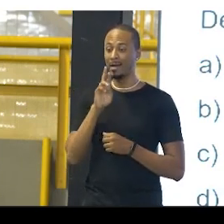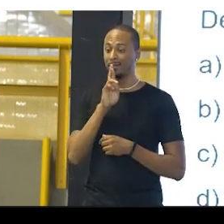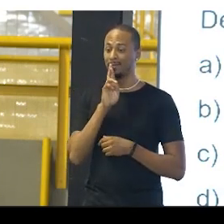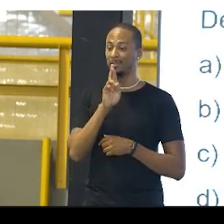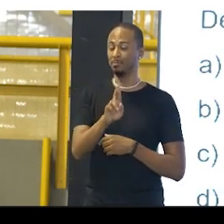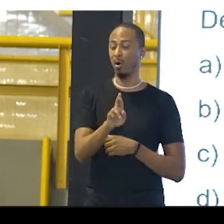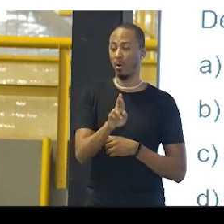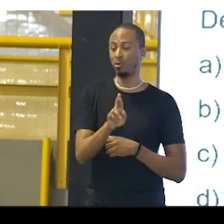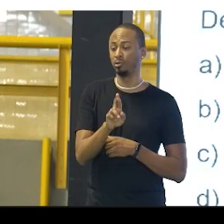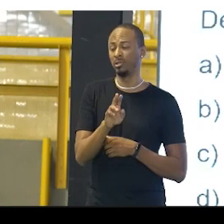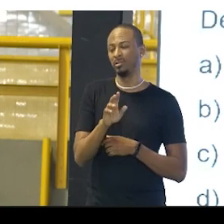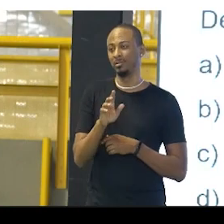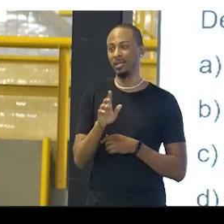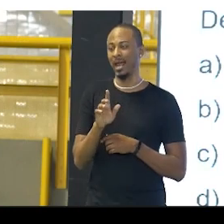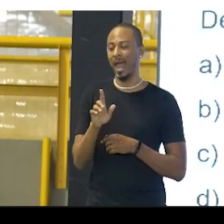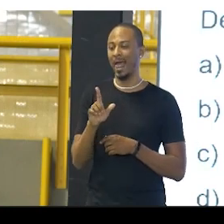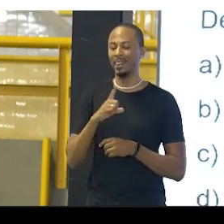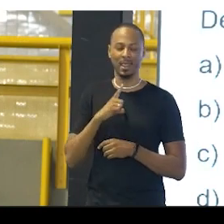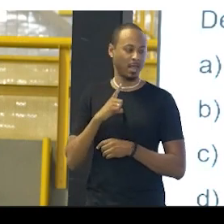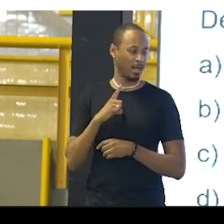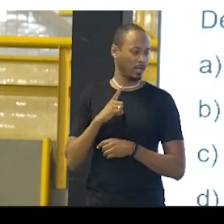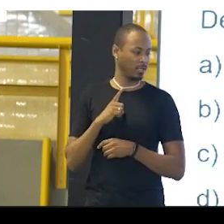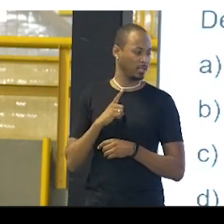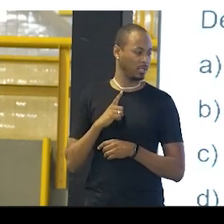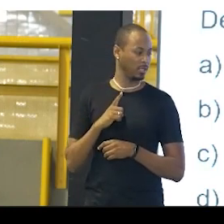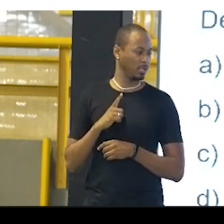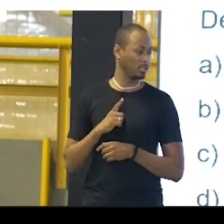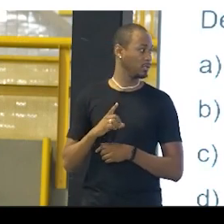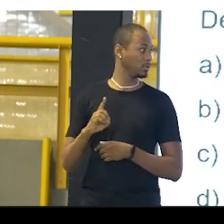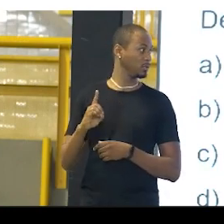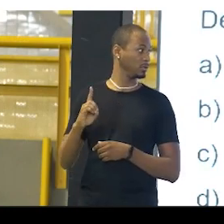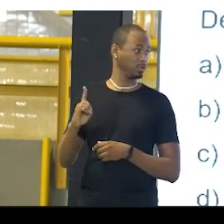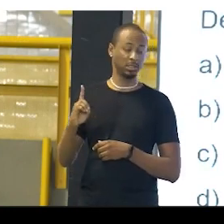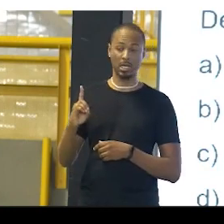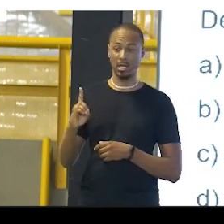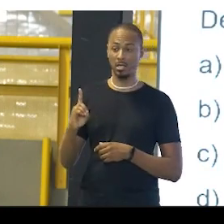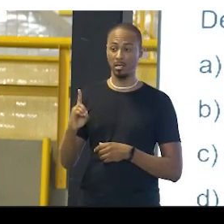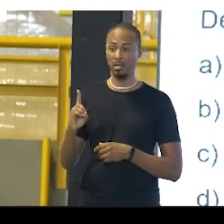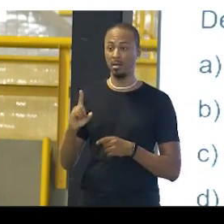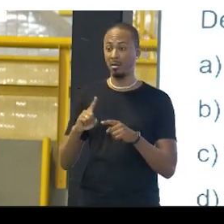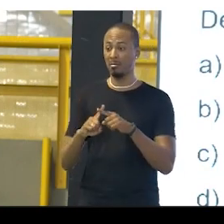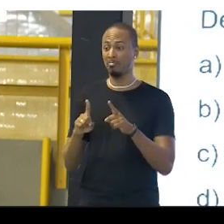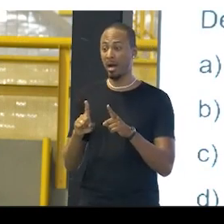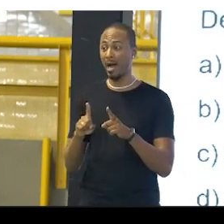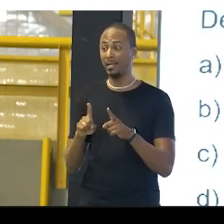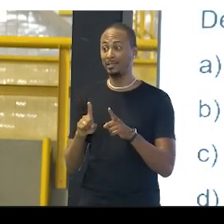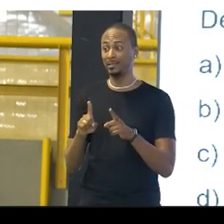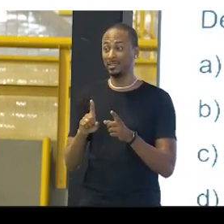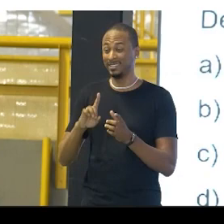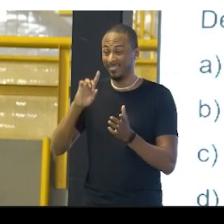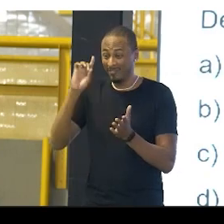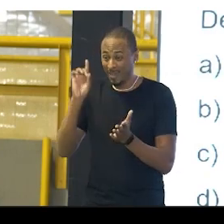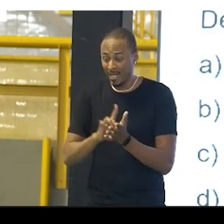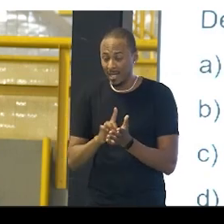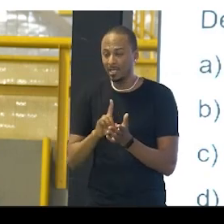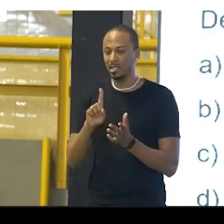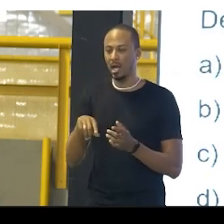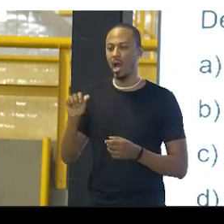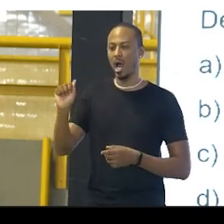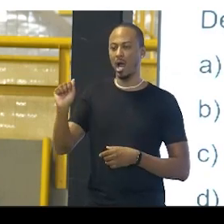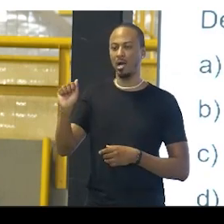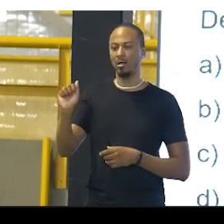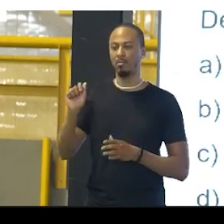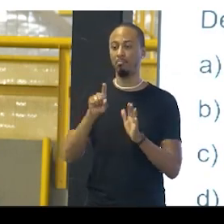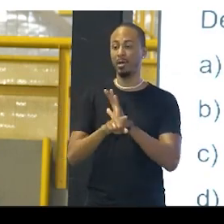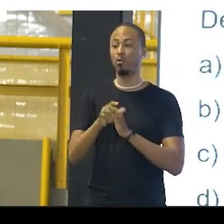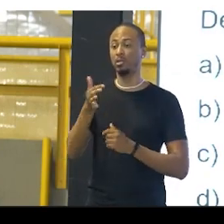gabarito aí é B de bola. O gabarito é letra A. Já tem letra A? Então coloque letra A. Na 10ª questão, o